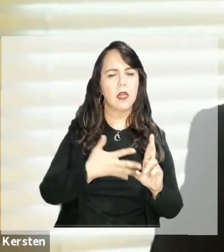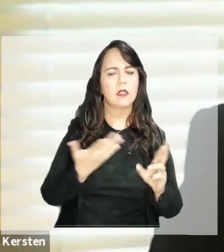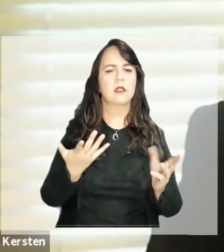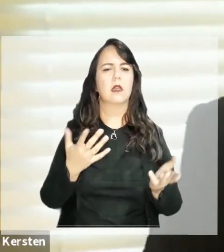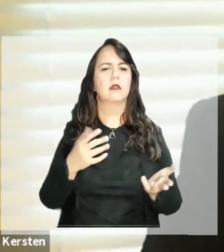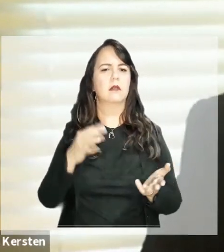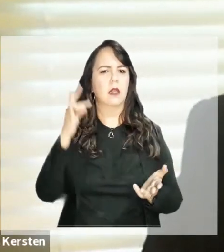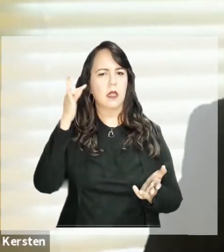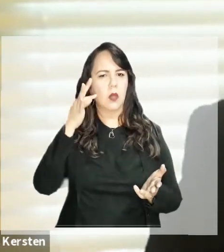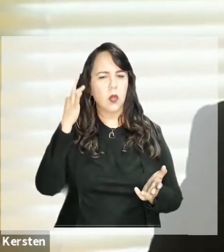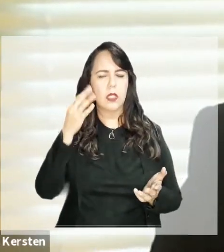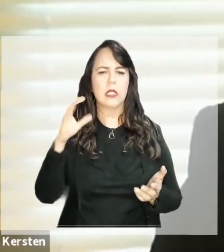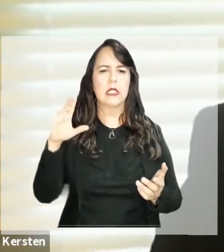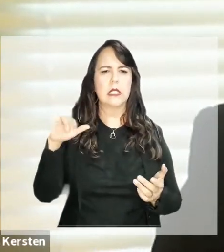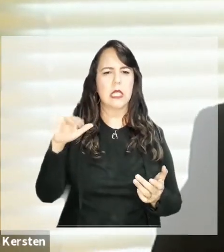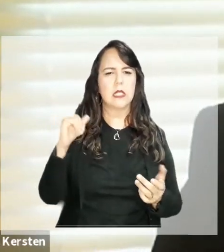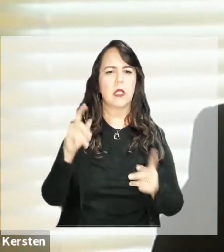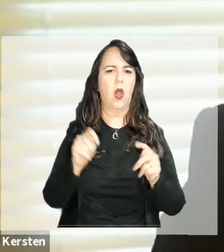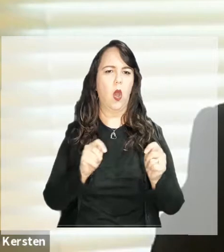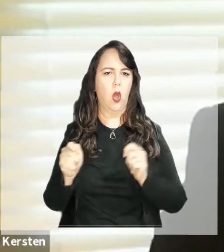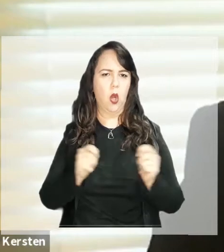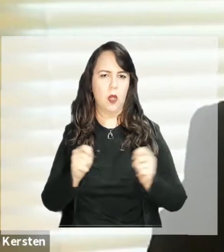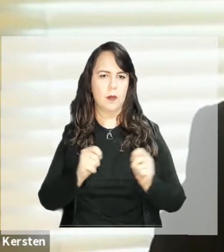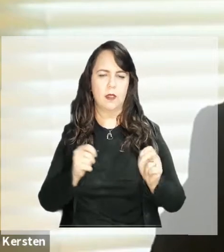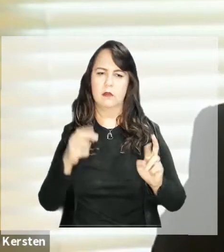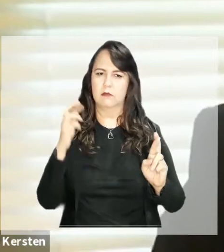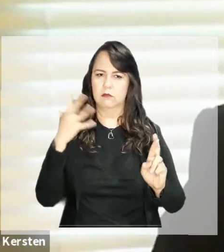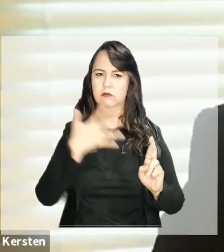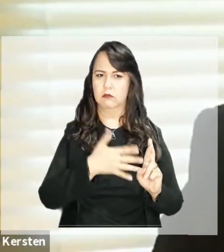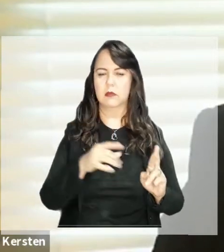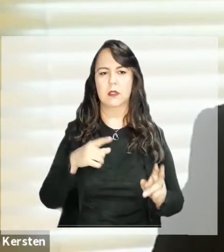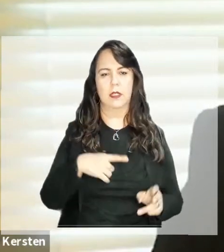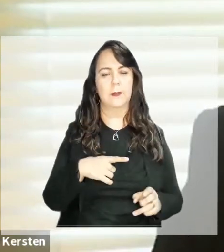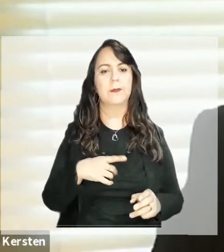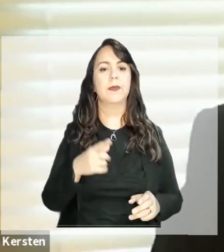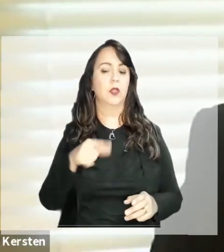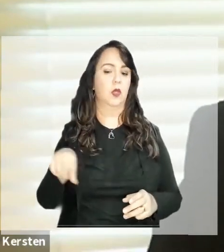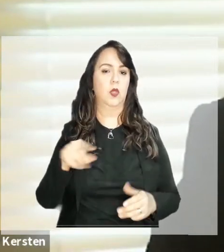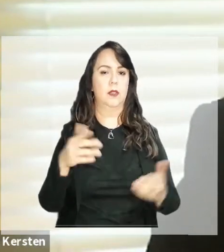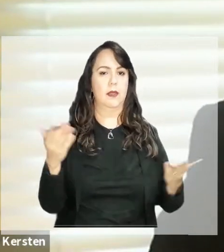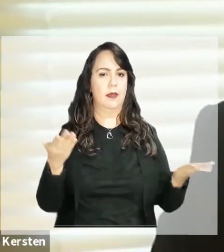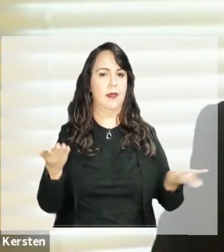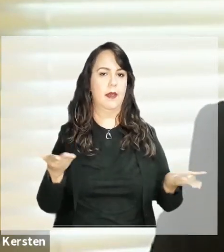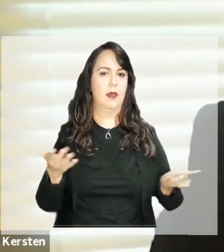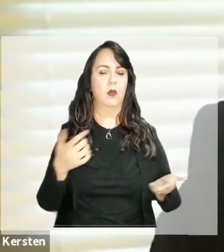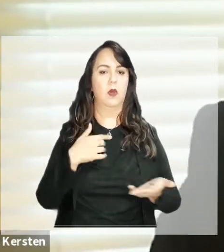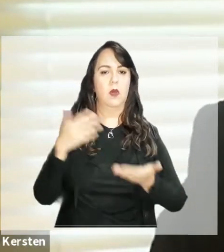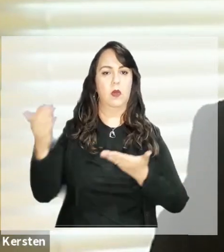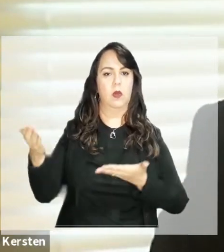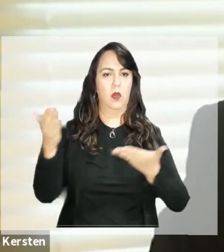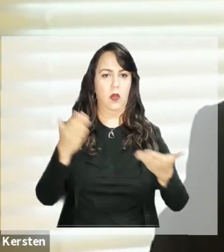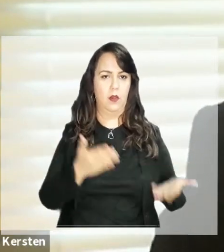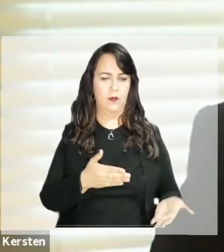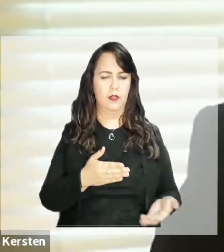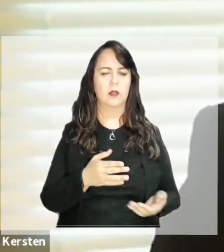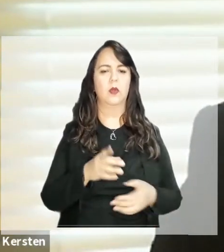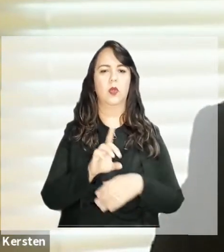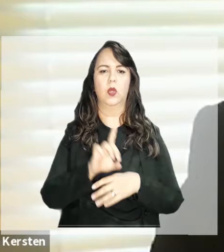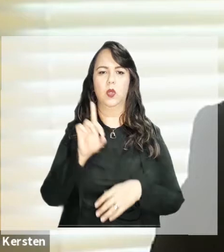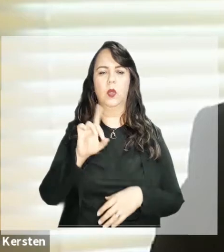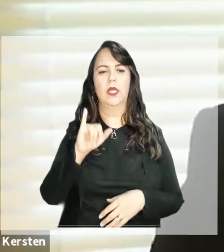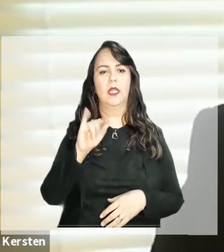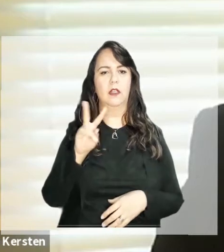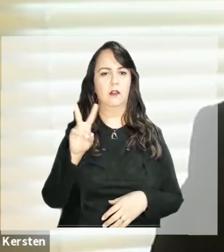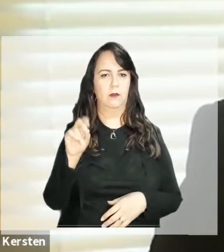econômica. Para tanto, nós convidamos o Dr. Ivo Gico Júnior, ele que é